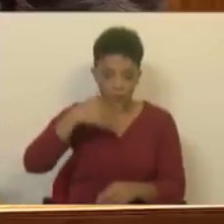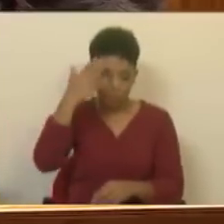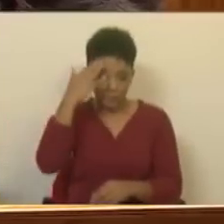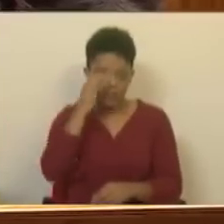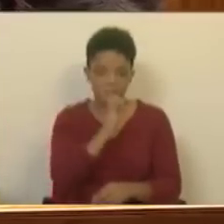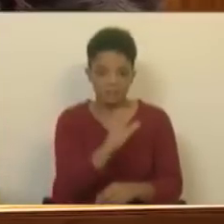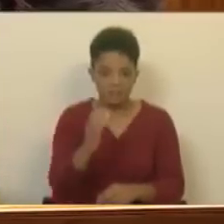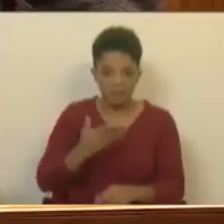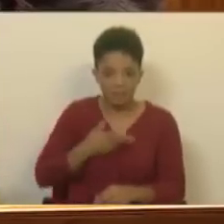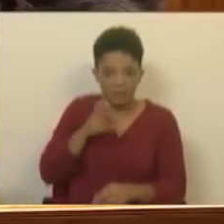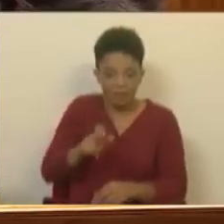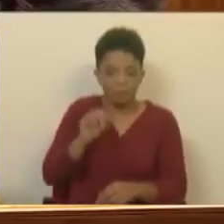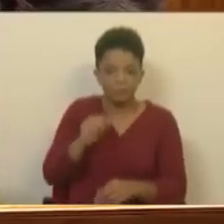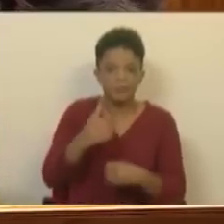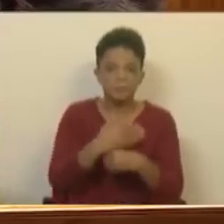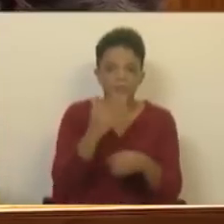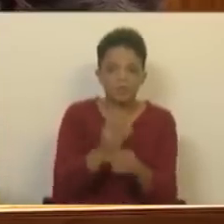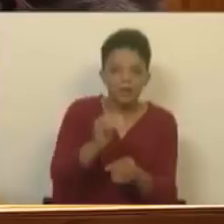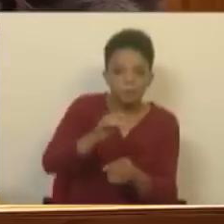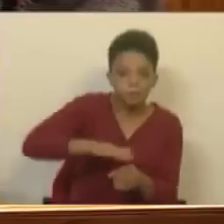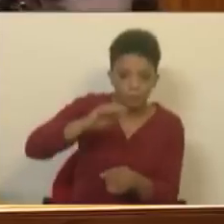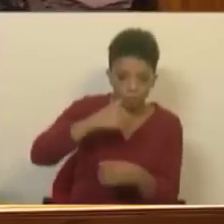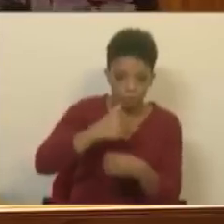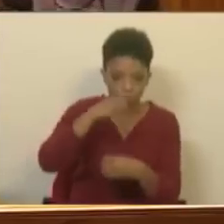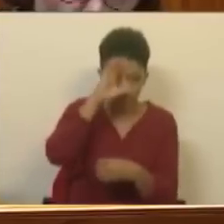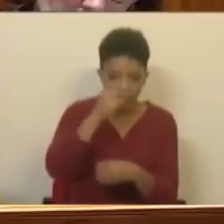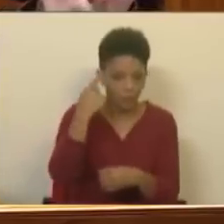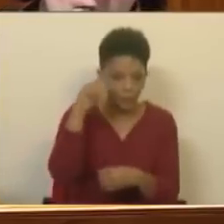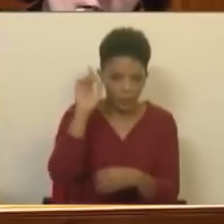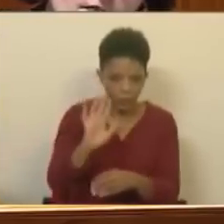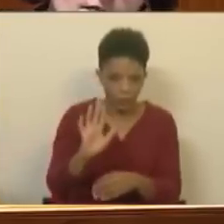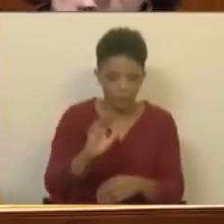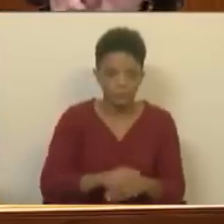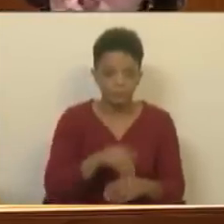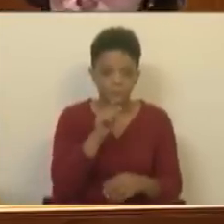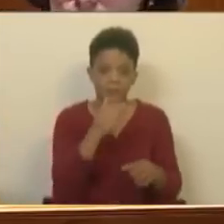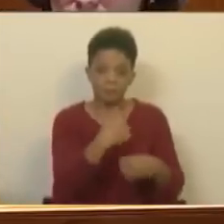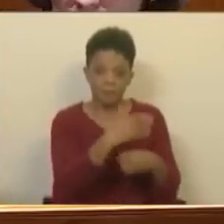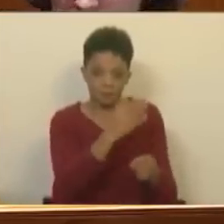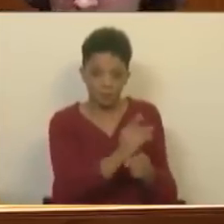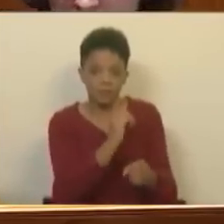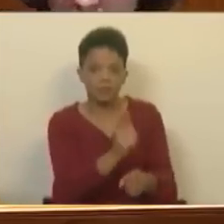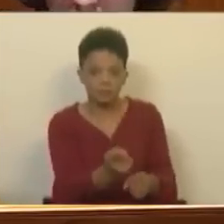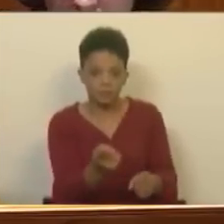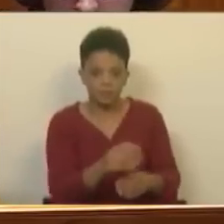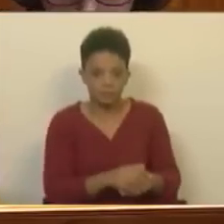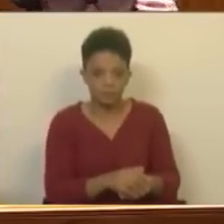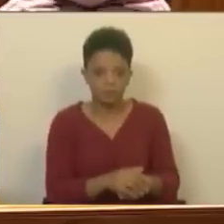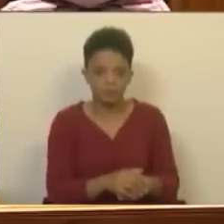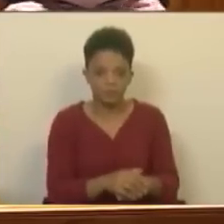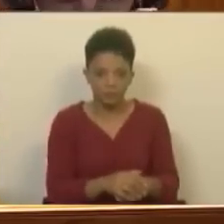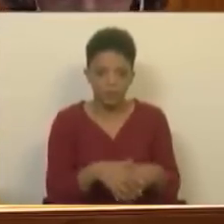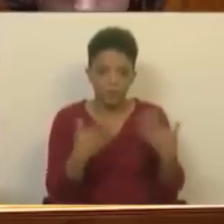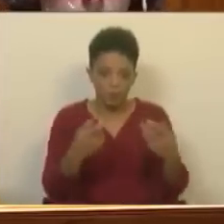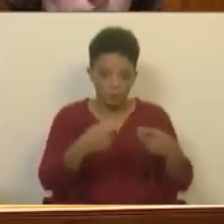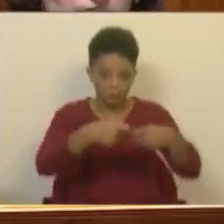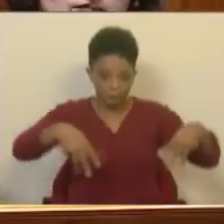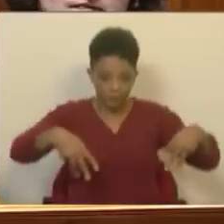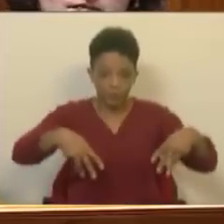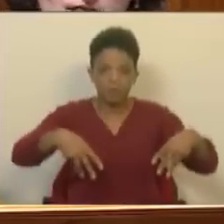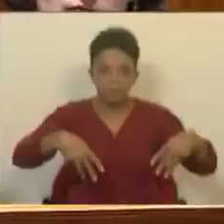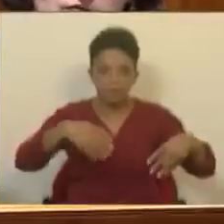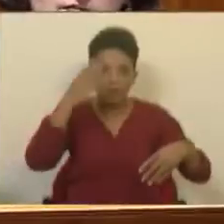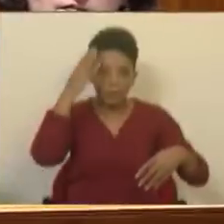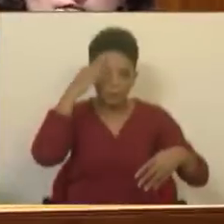é ccdr não são um tratamento setorial do Estado são empartamento são entidades de competência